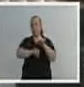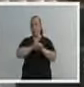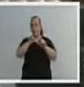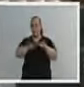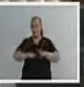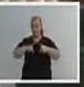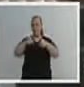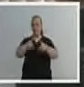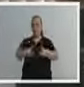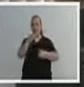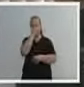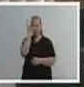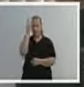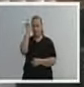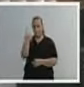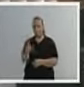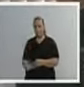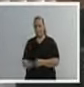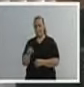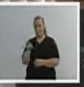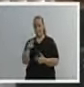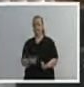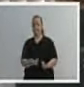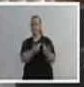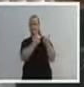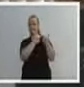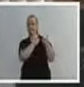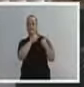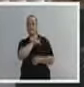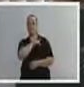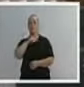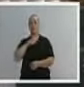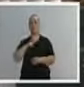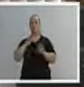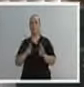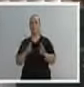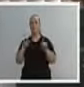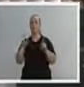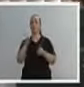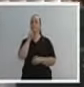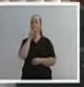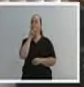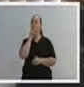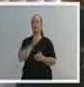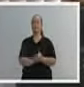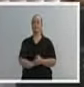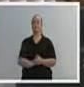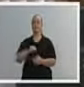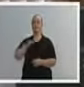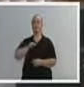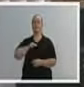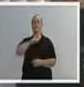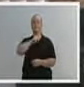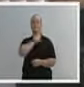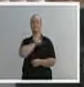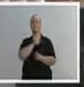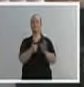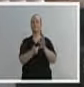de alguém que tem uma função pública atípica. Exemplo: Ministério Público